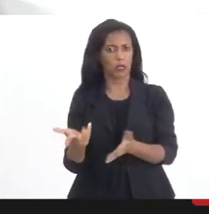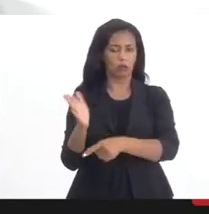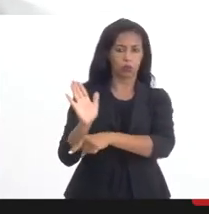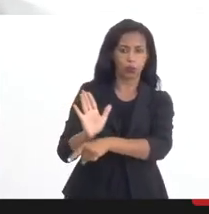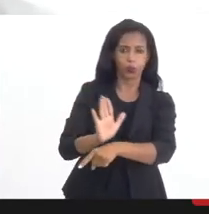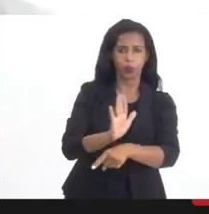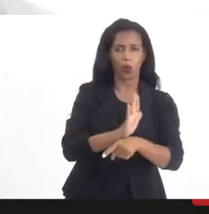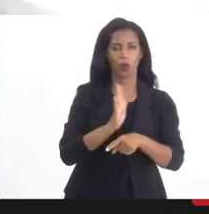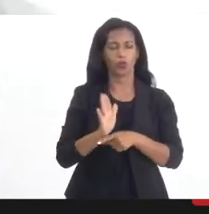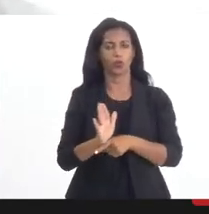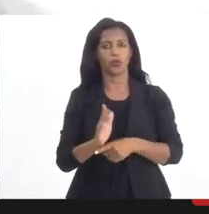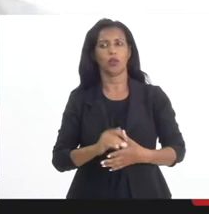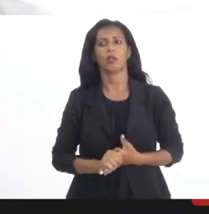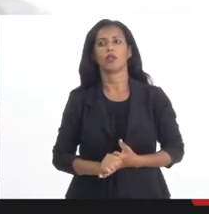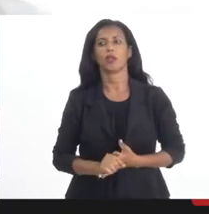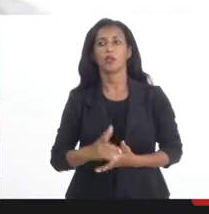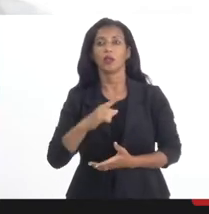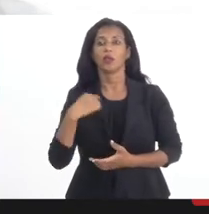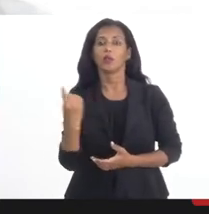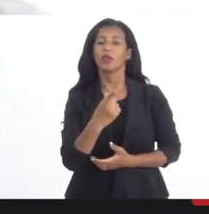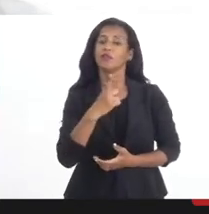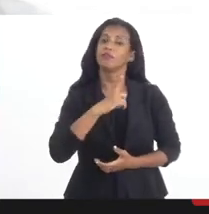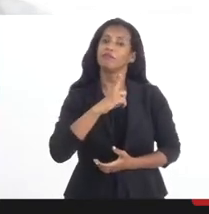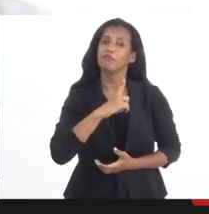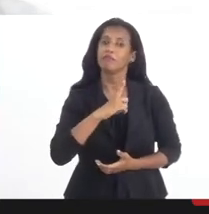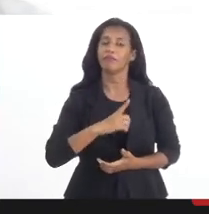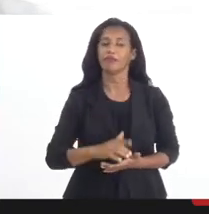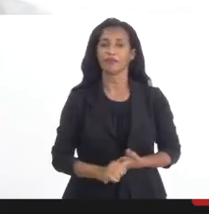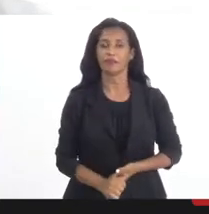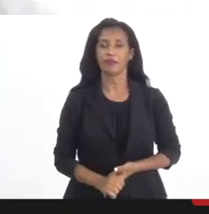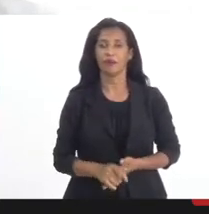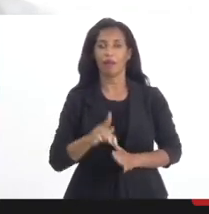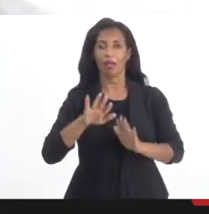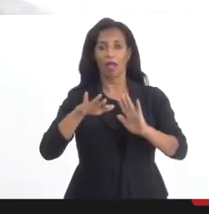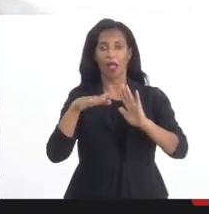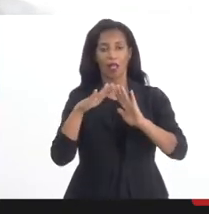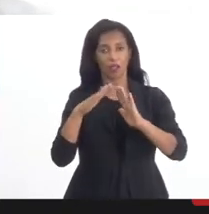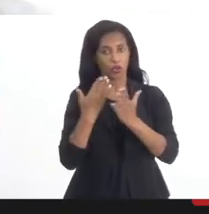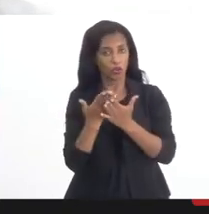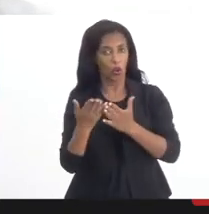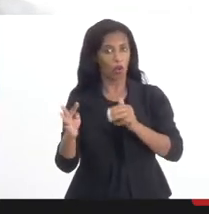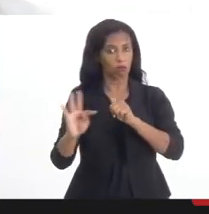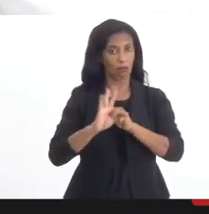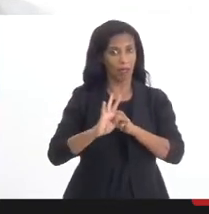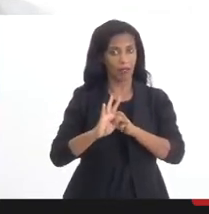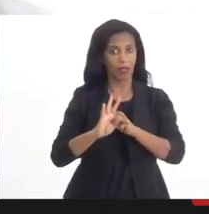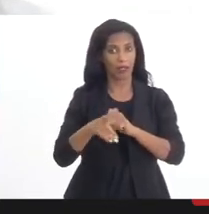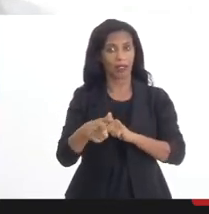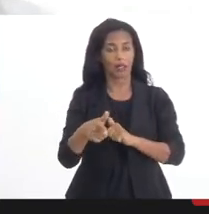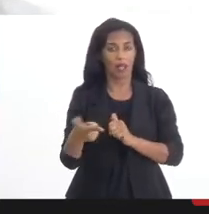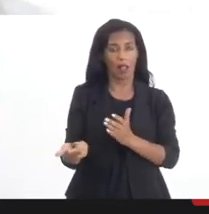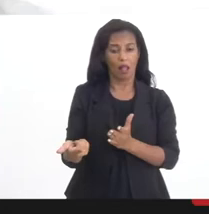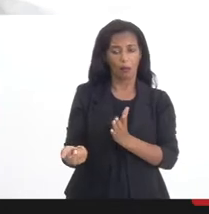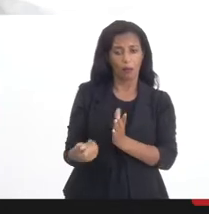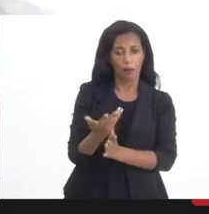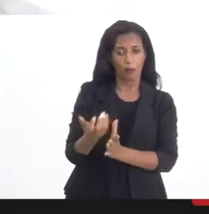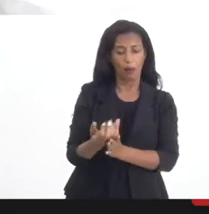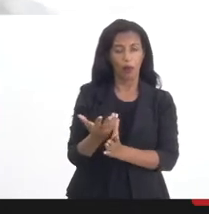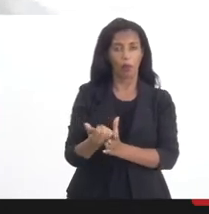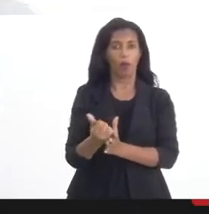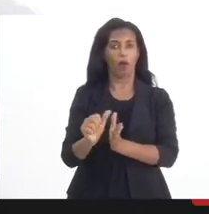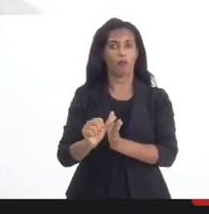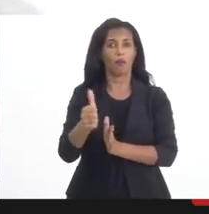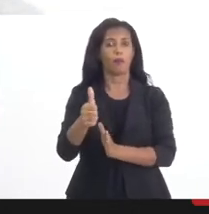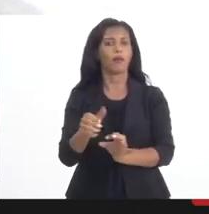o antigo Pronatec. A gente tem essa escola técnica, ela promoveu o